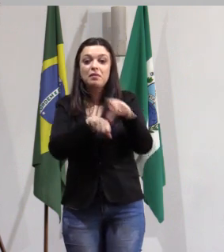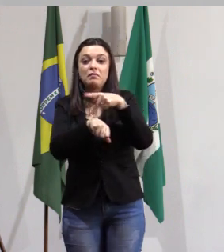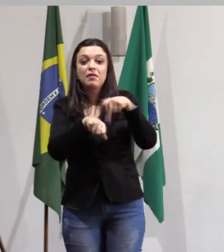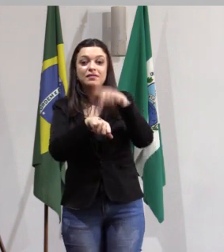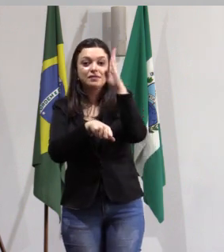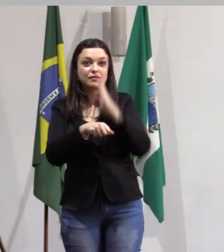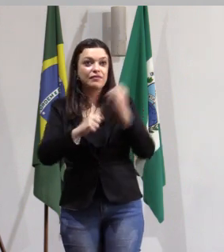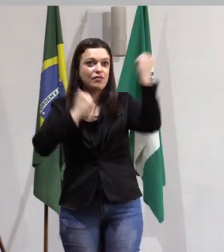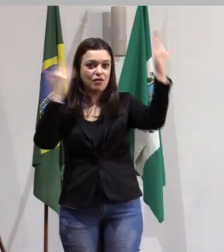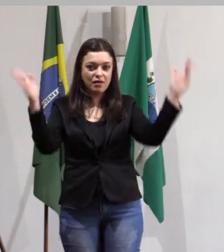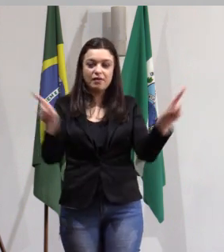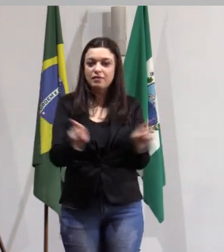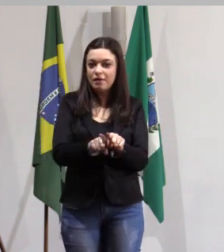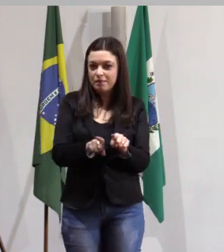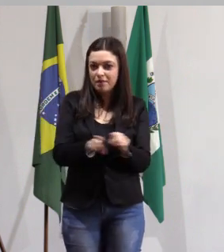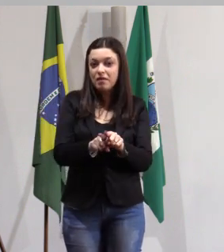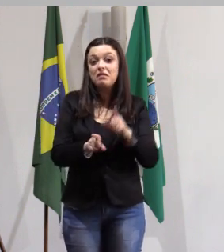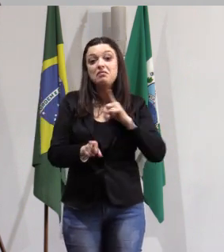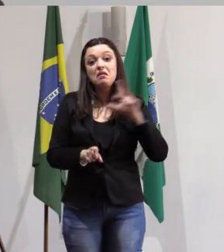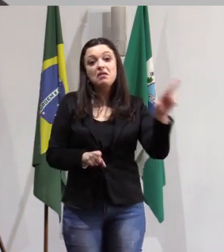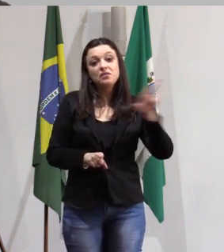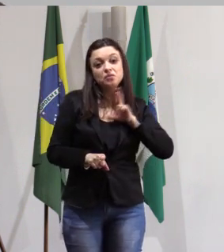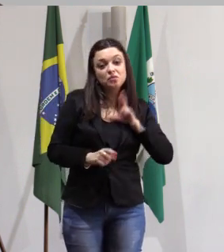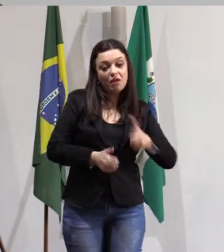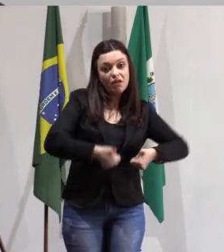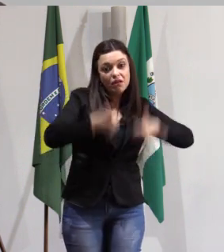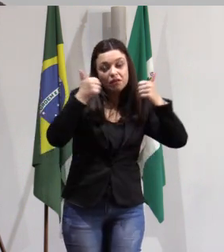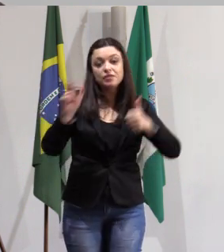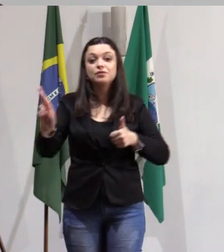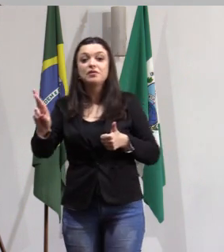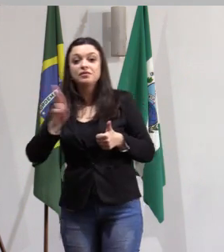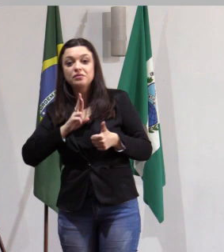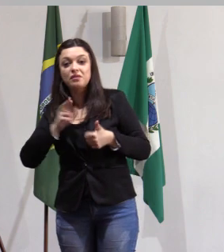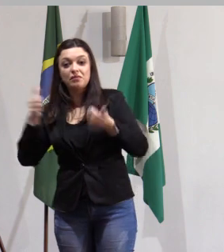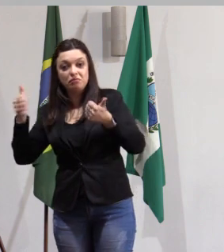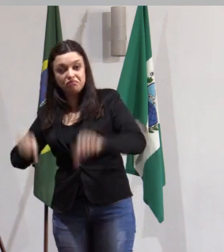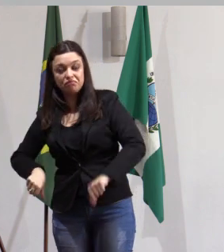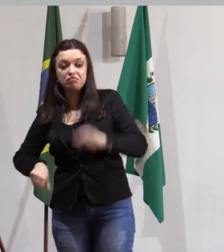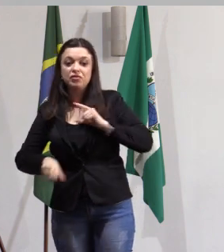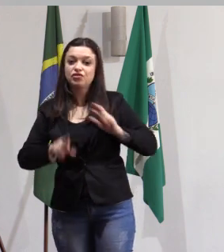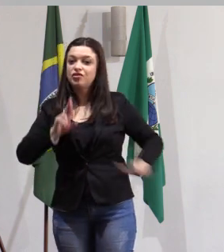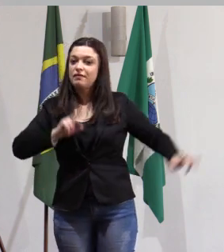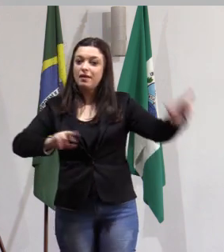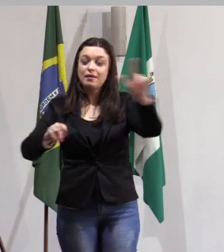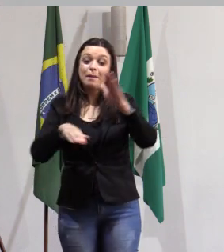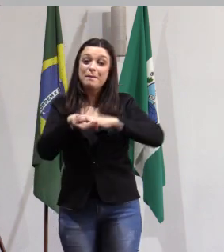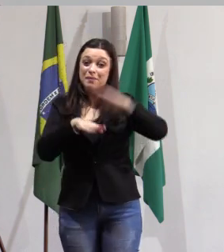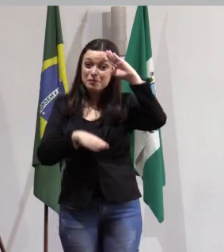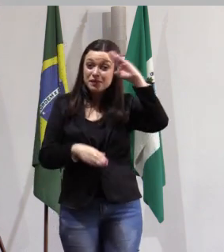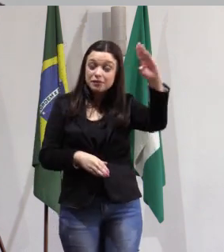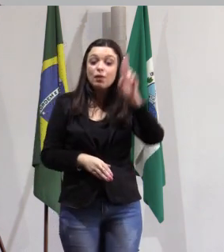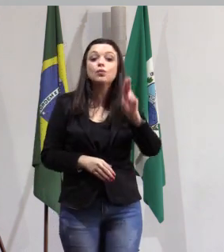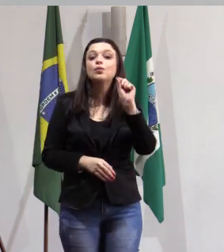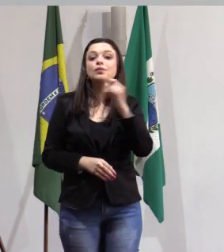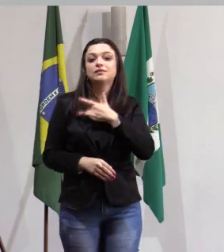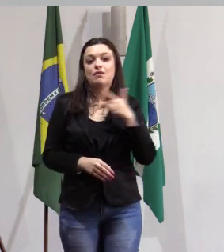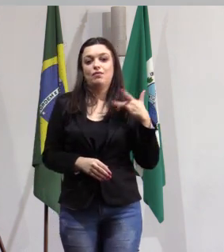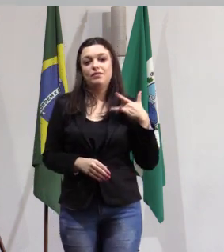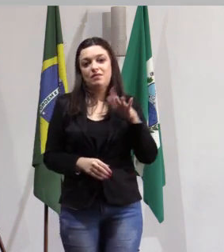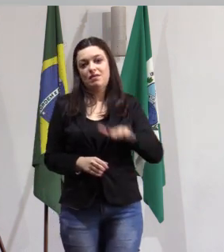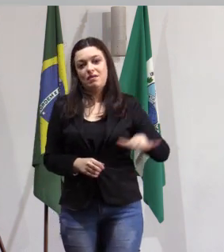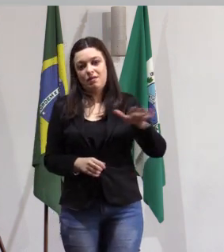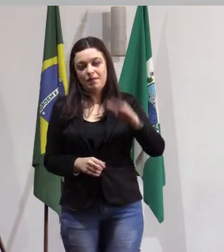com resultados muito heterogêneos, foram usadas, sobretudo, no que diz respeito ao serviço de saúde, né? Organizações